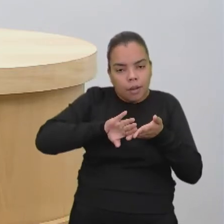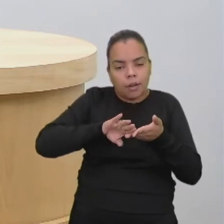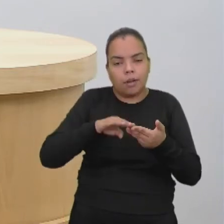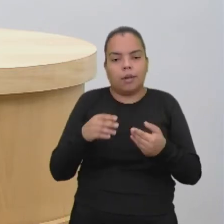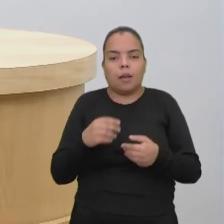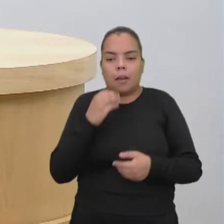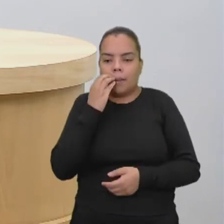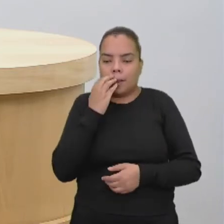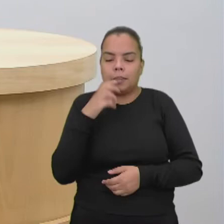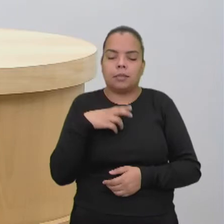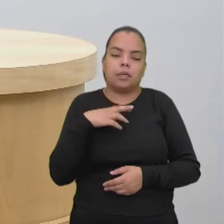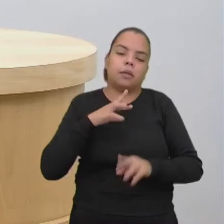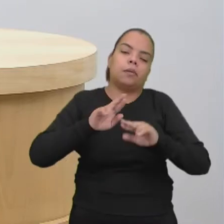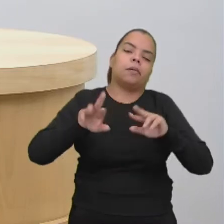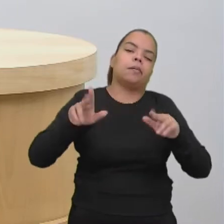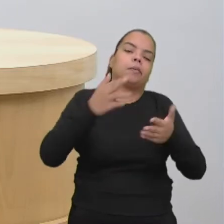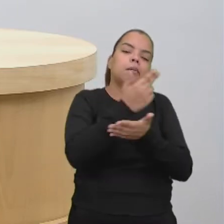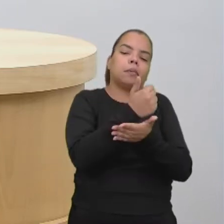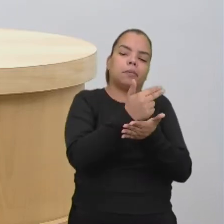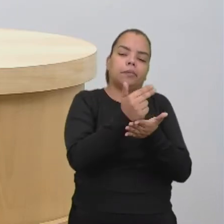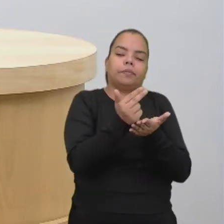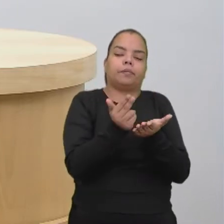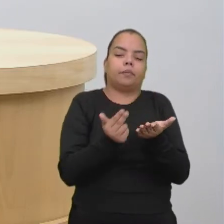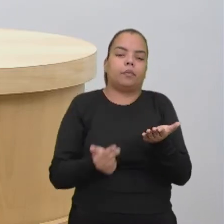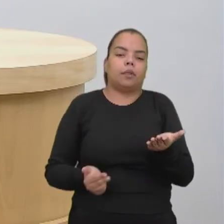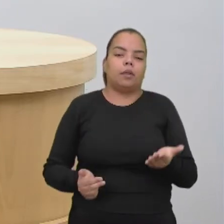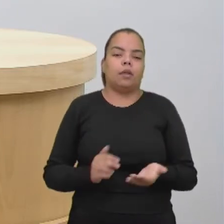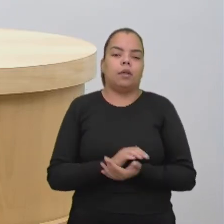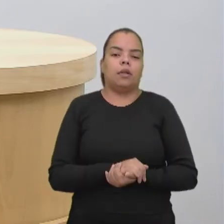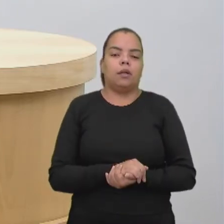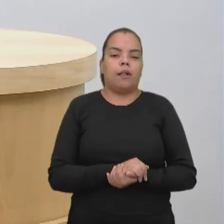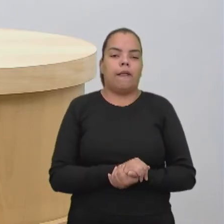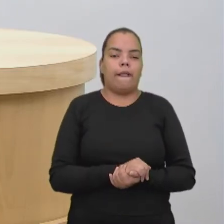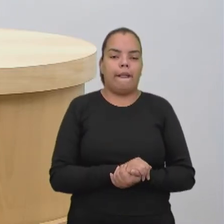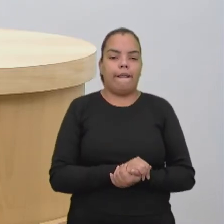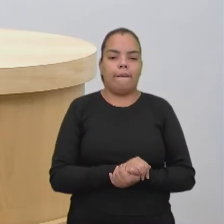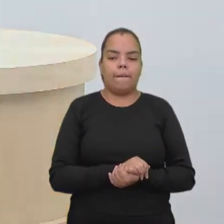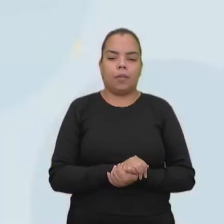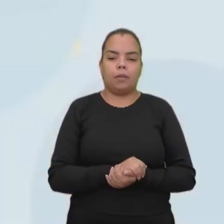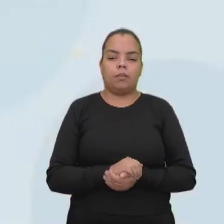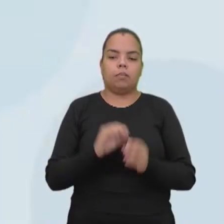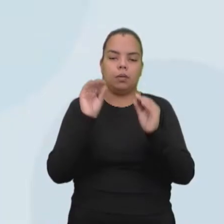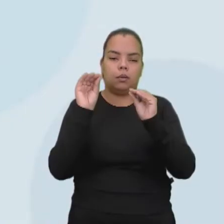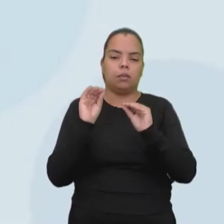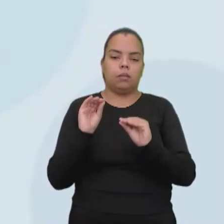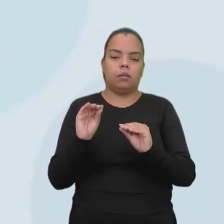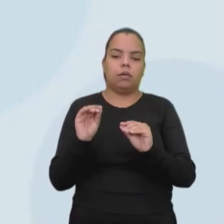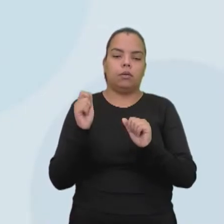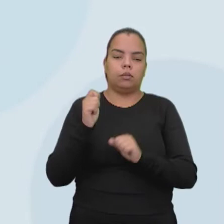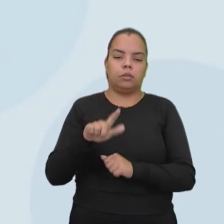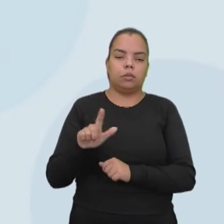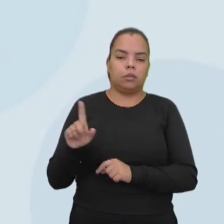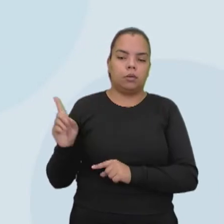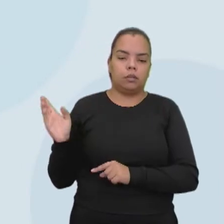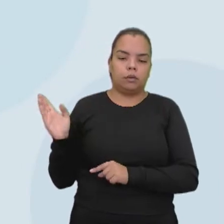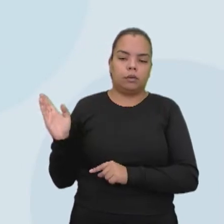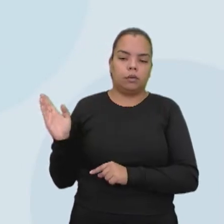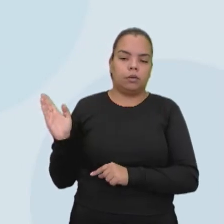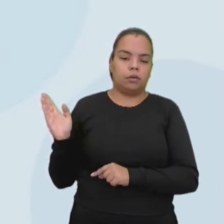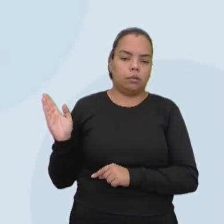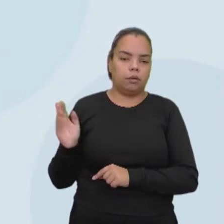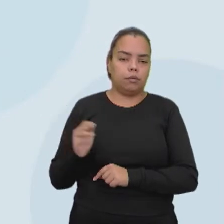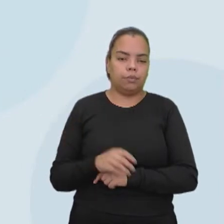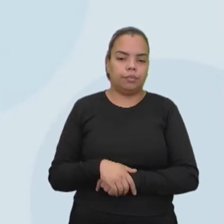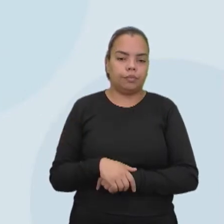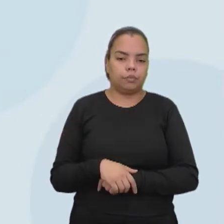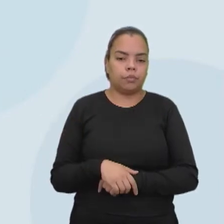aí, né, então só para vocês retratarem. Põe a imagem de novo aí, Jojo, só para a gente dar uma, né, inspirada melhor nisso,